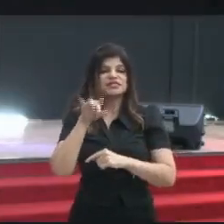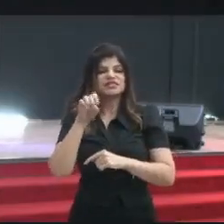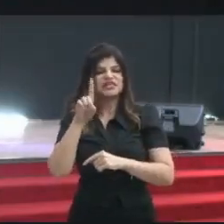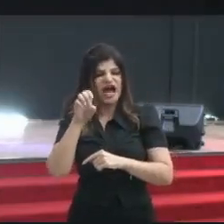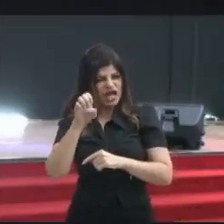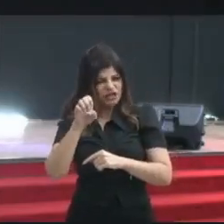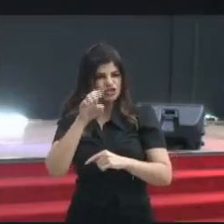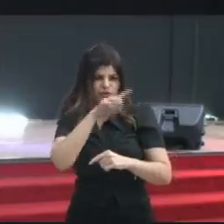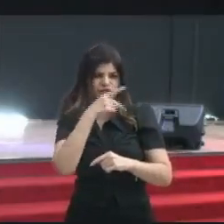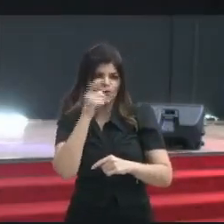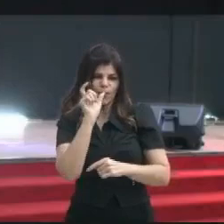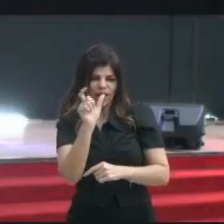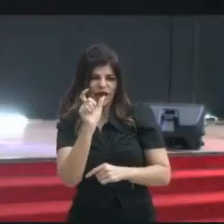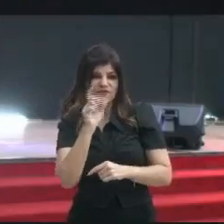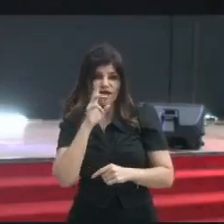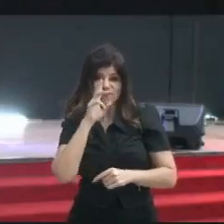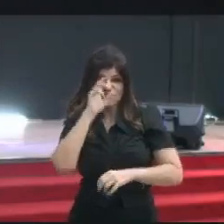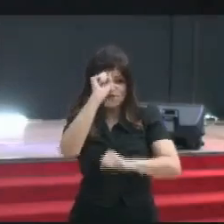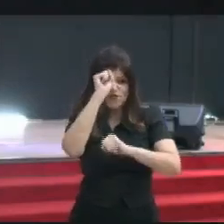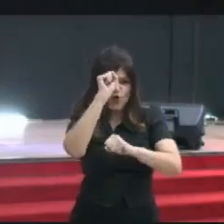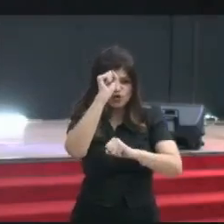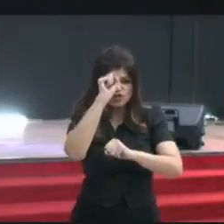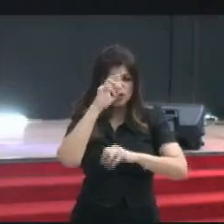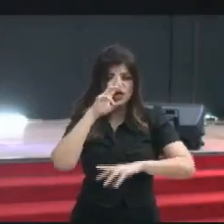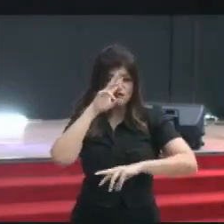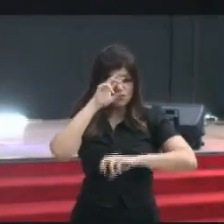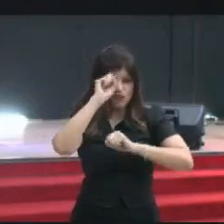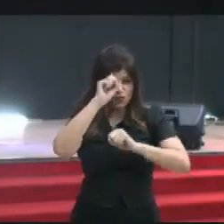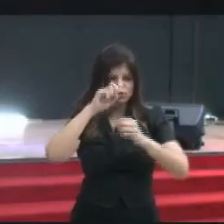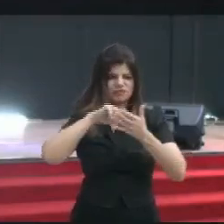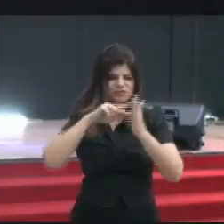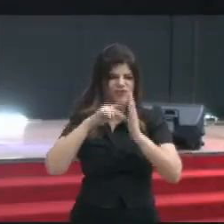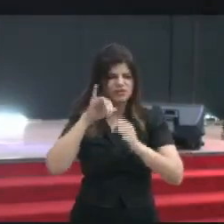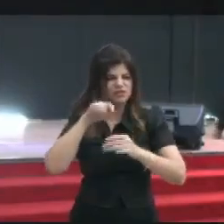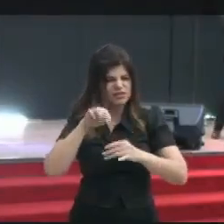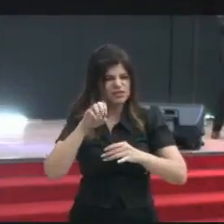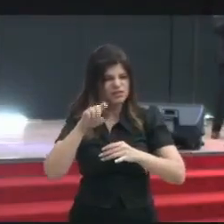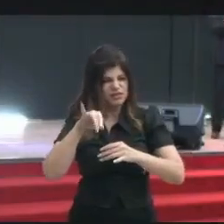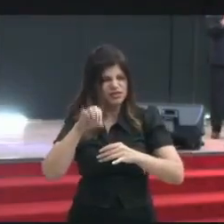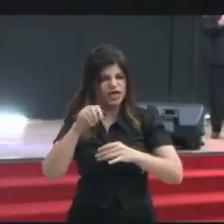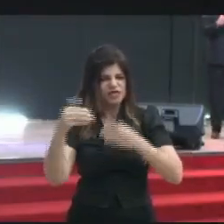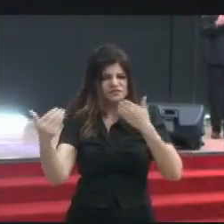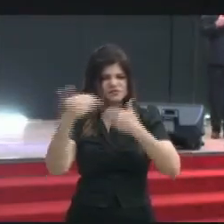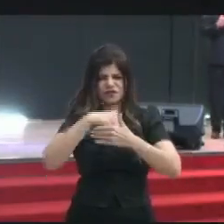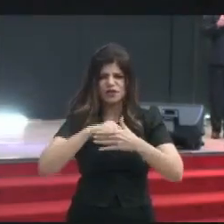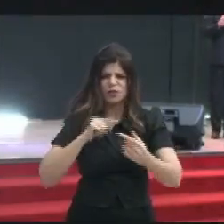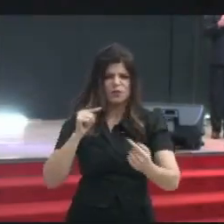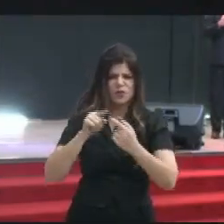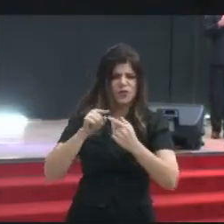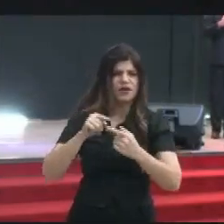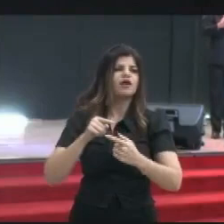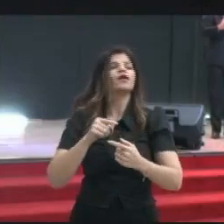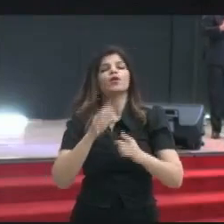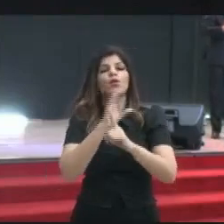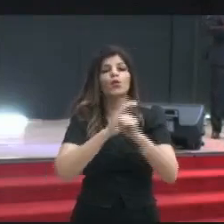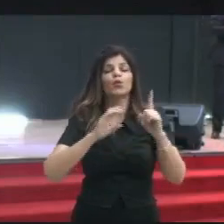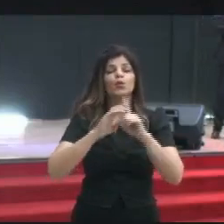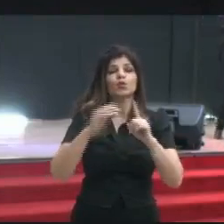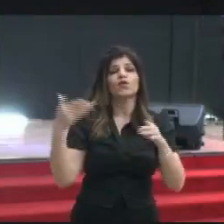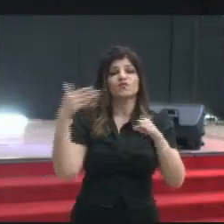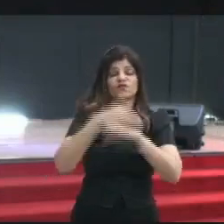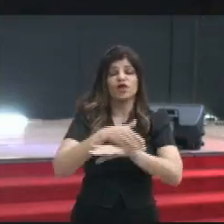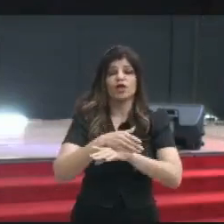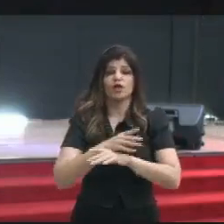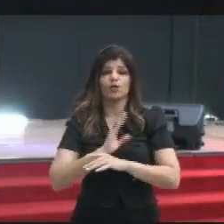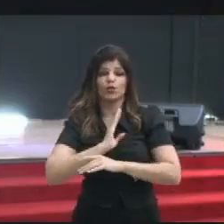intensidade. Diga mais forte, intensidade. Venha com intensidade para o culto. Venha com